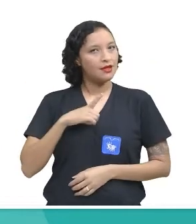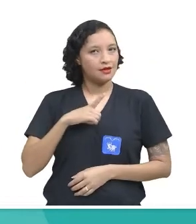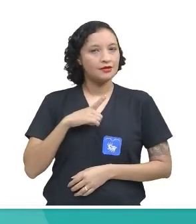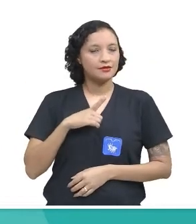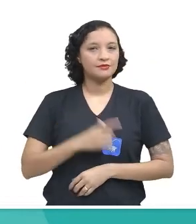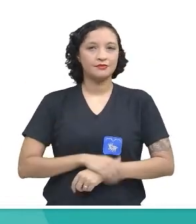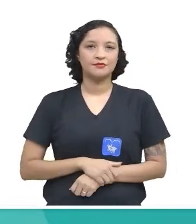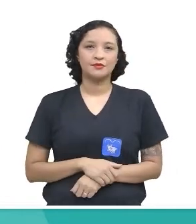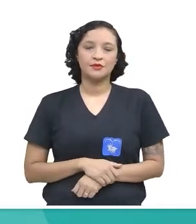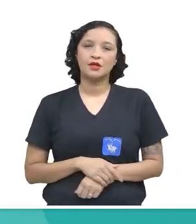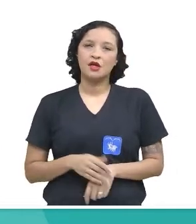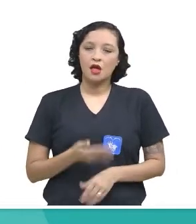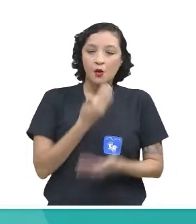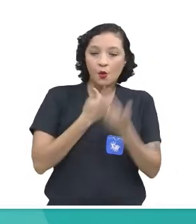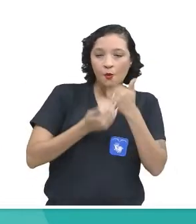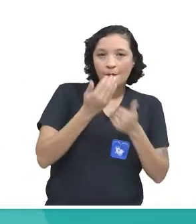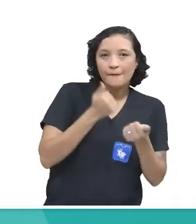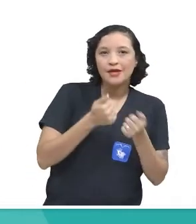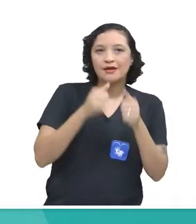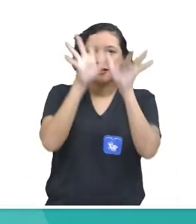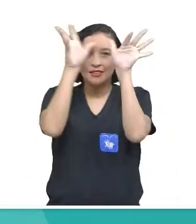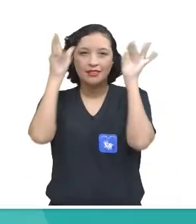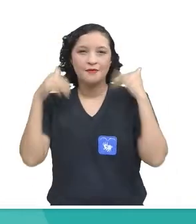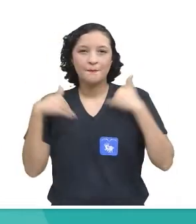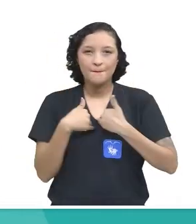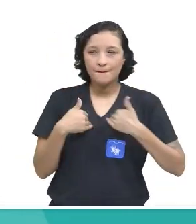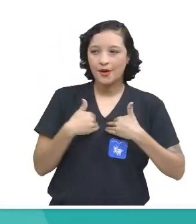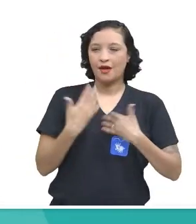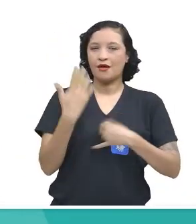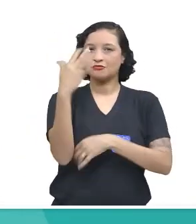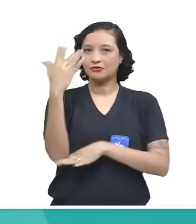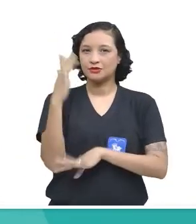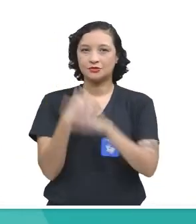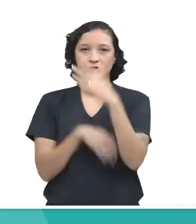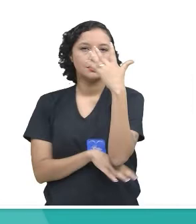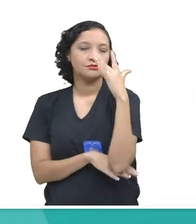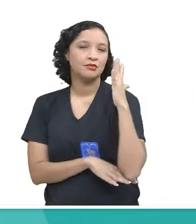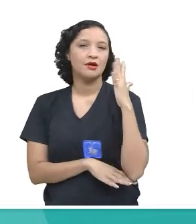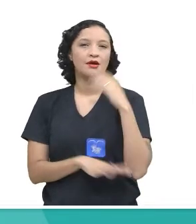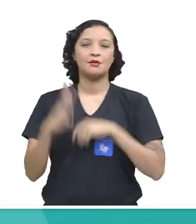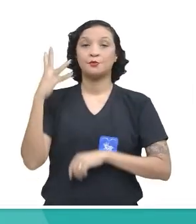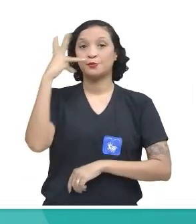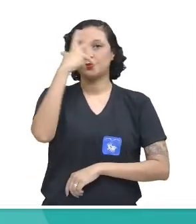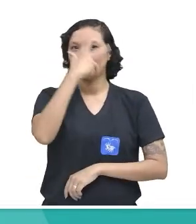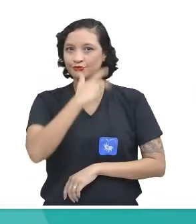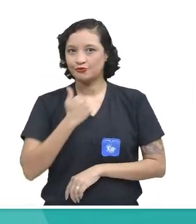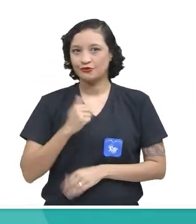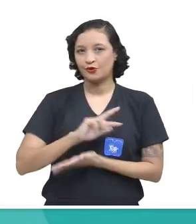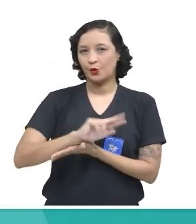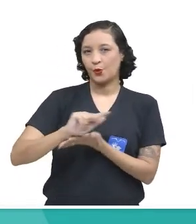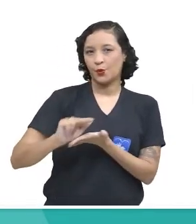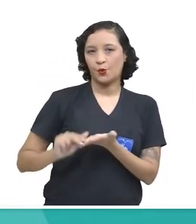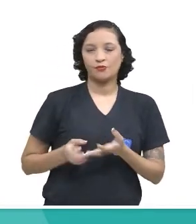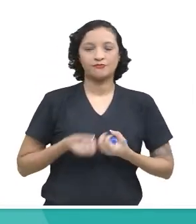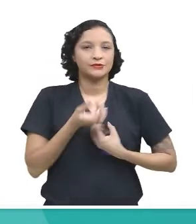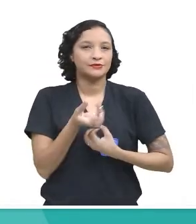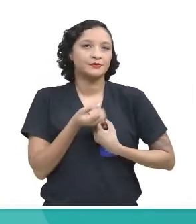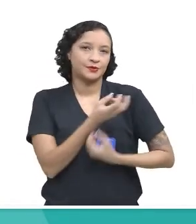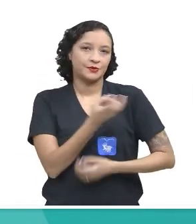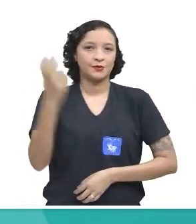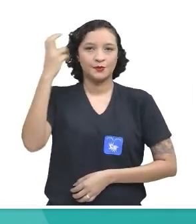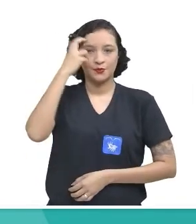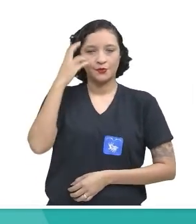nossa culinária, à nossa fauna, à nossa flora, ou seja, as nossas manifestações folclóricas. Espero que vocês